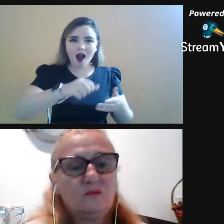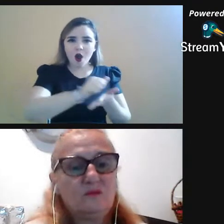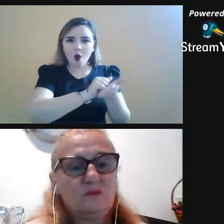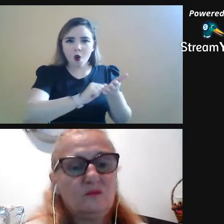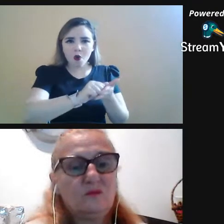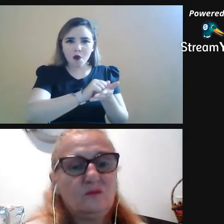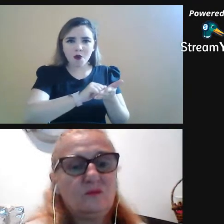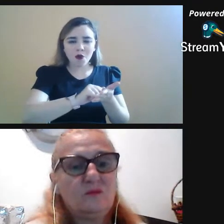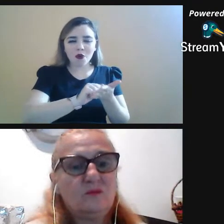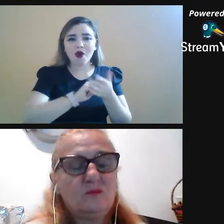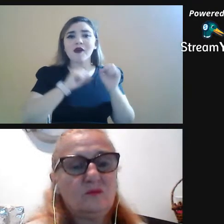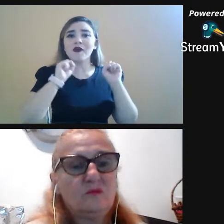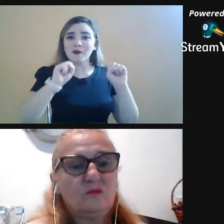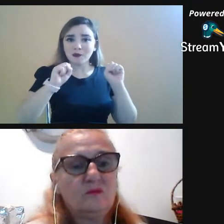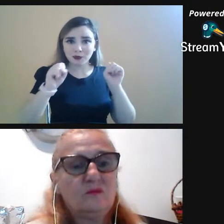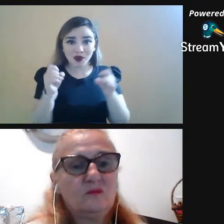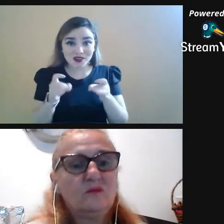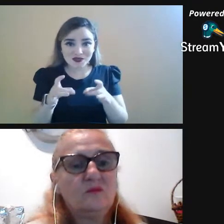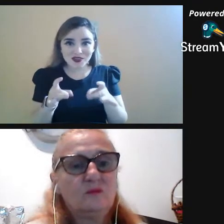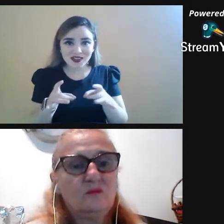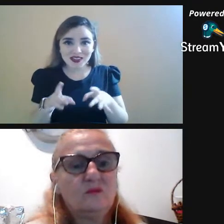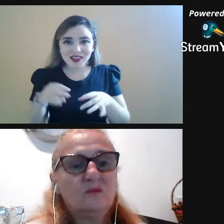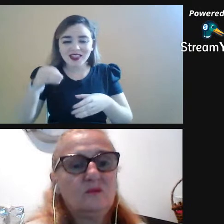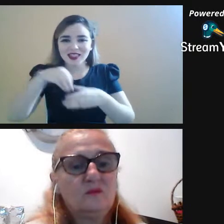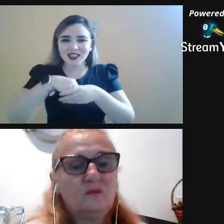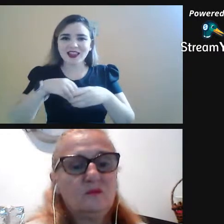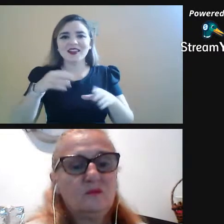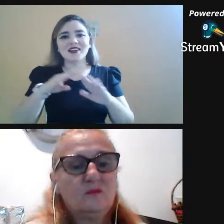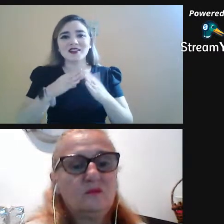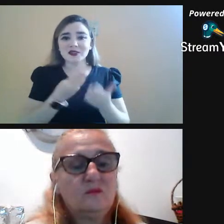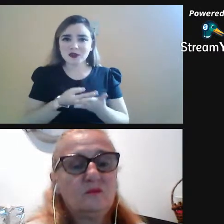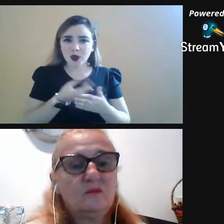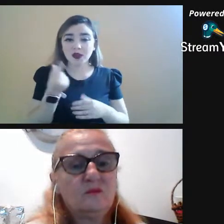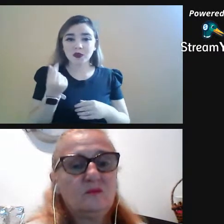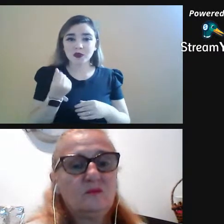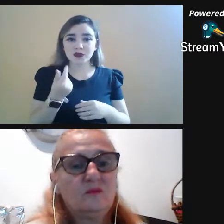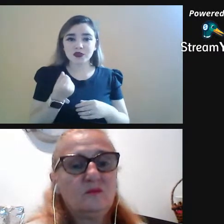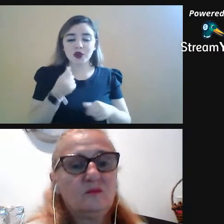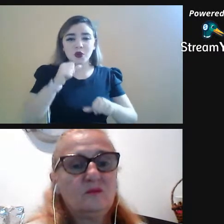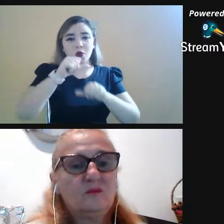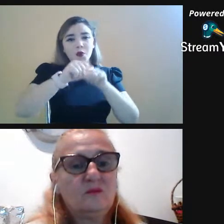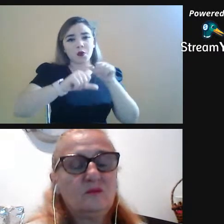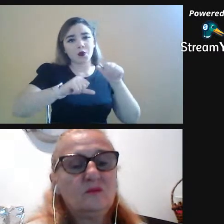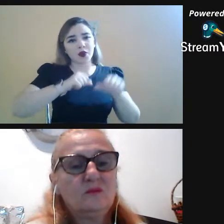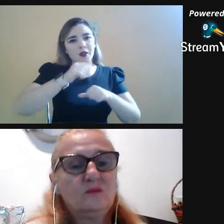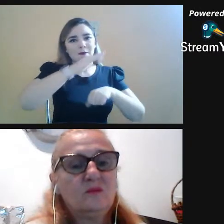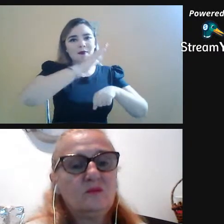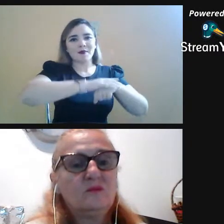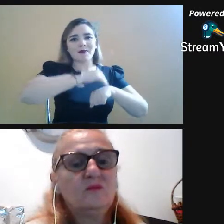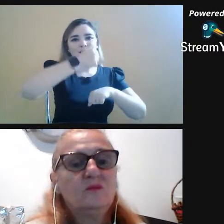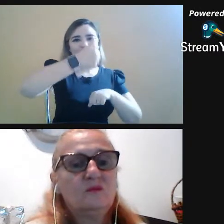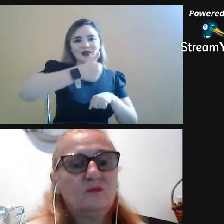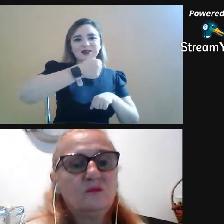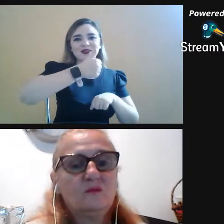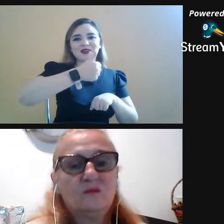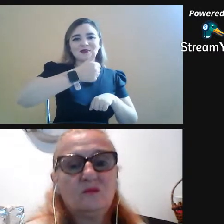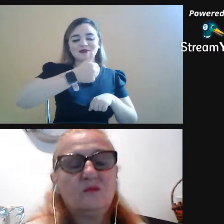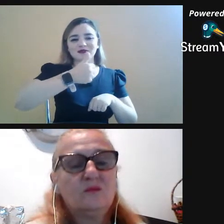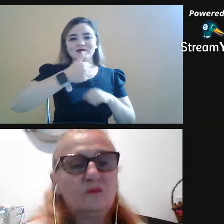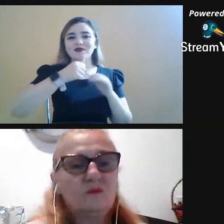ser vendida dentro da escola, e esse dinheiro pode servir de melhorias para a